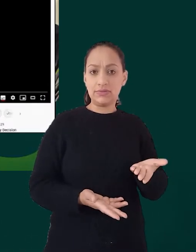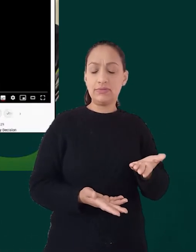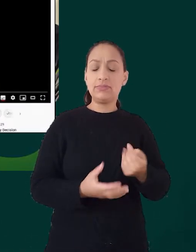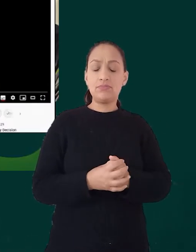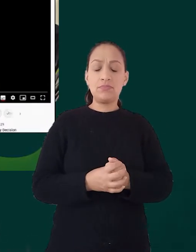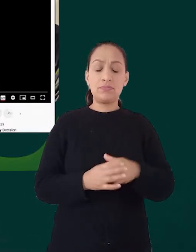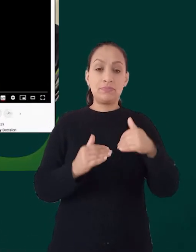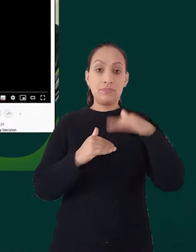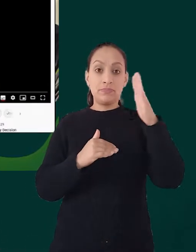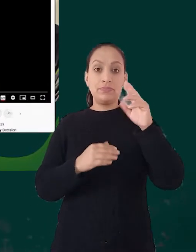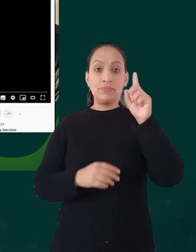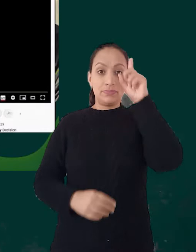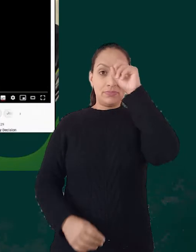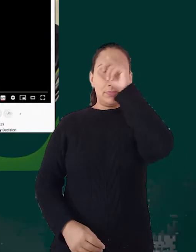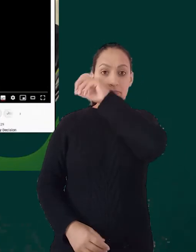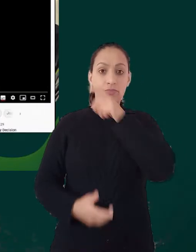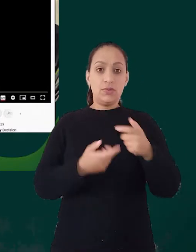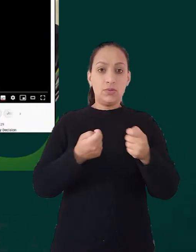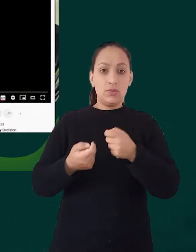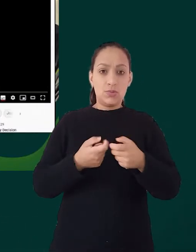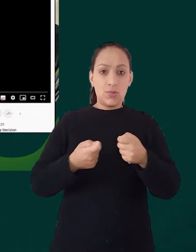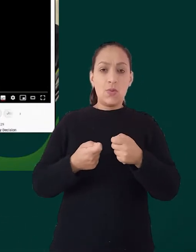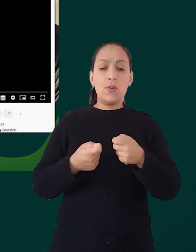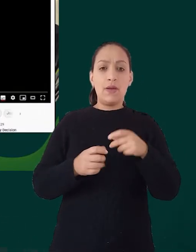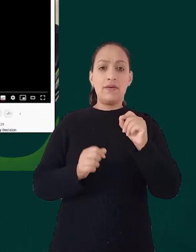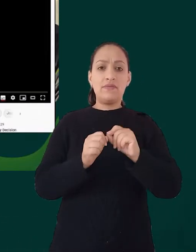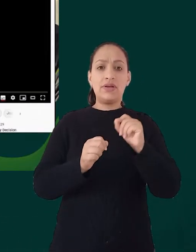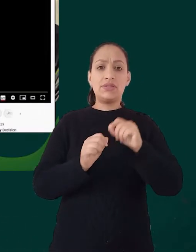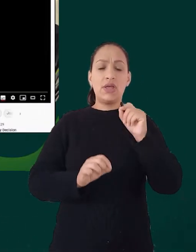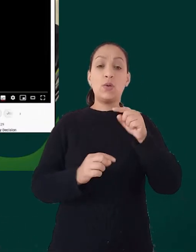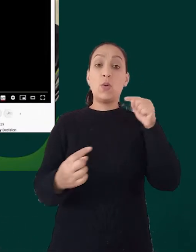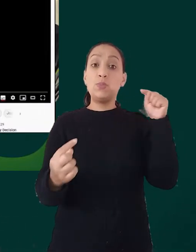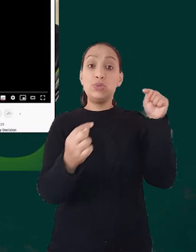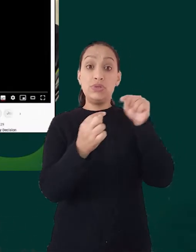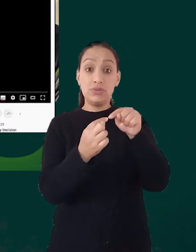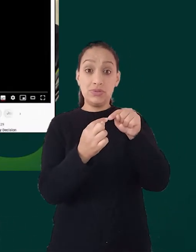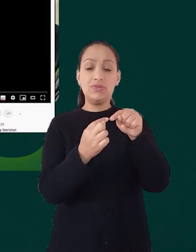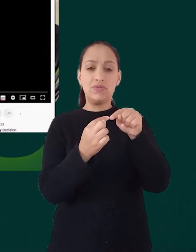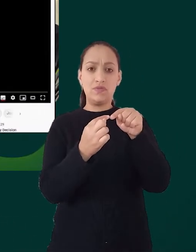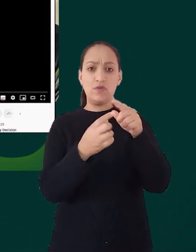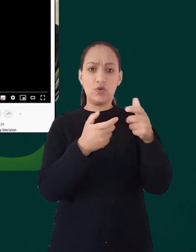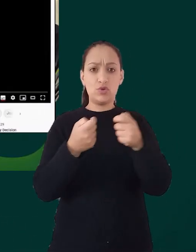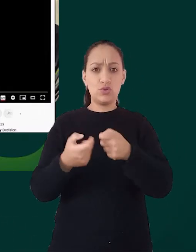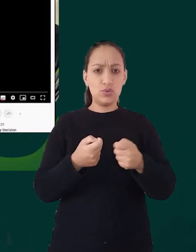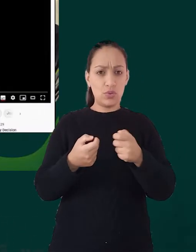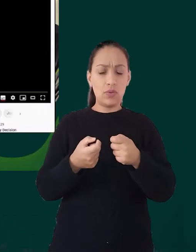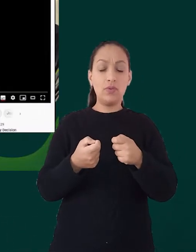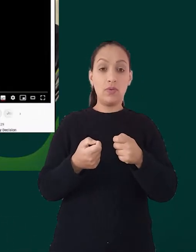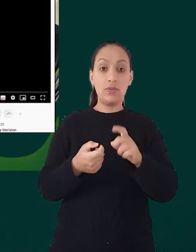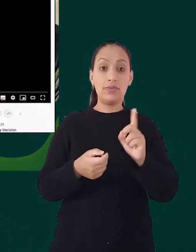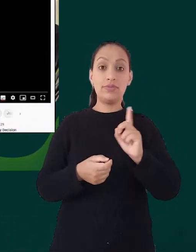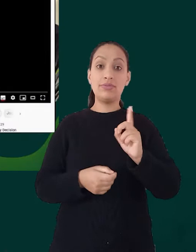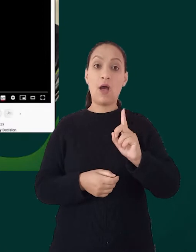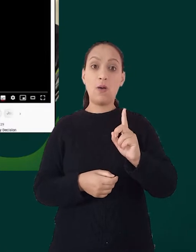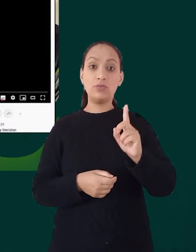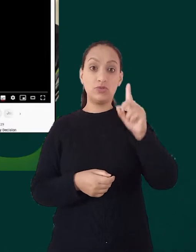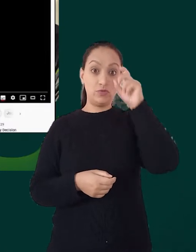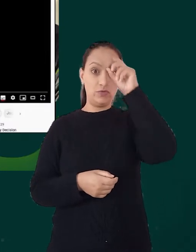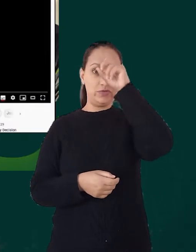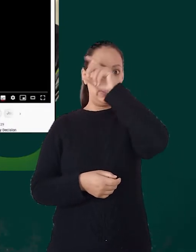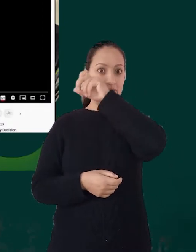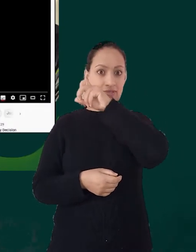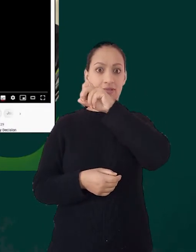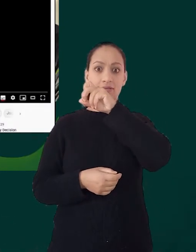mais difícil no jogo é tu fazer com que os objetivos do jogo não fiquem difíceis